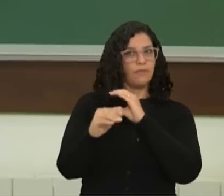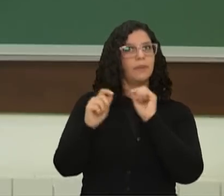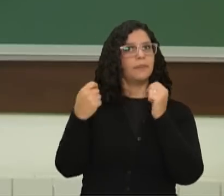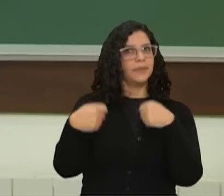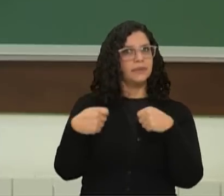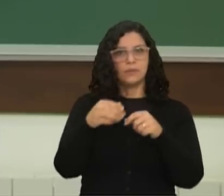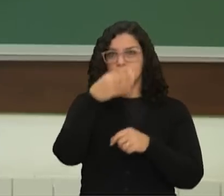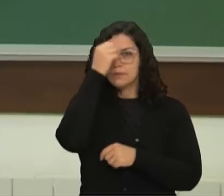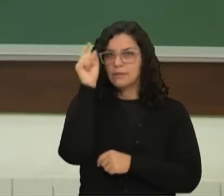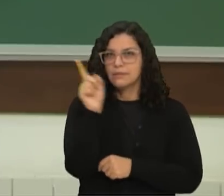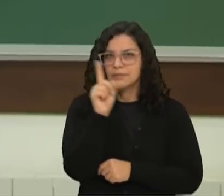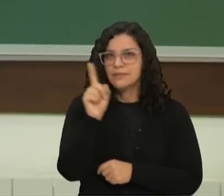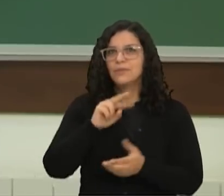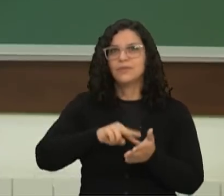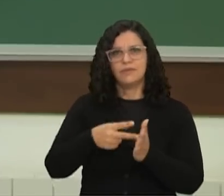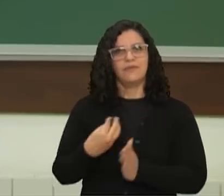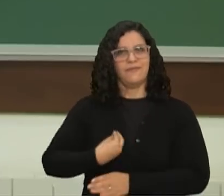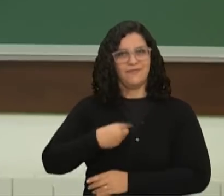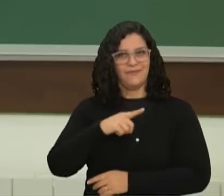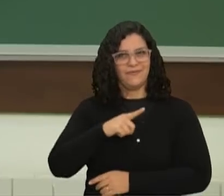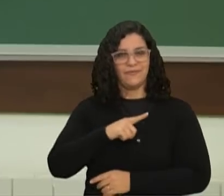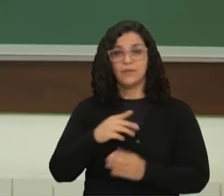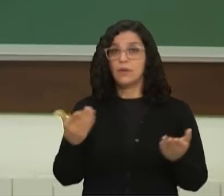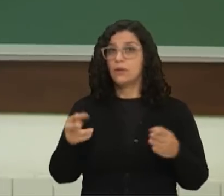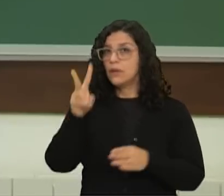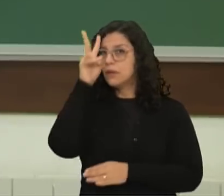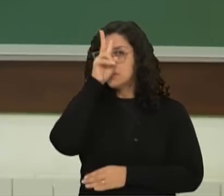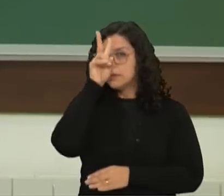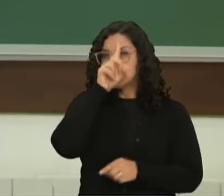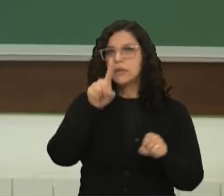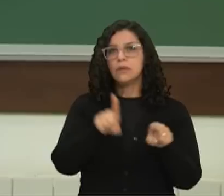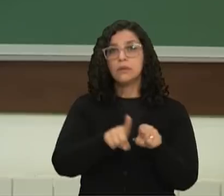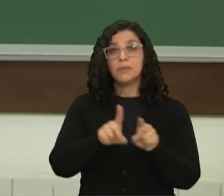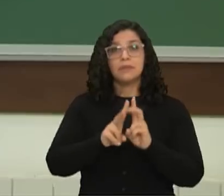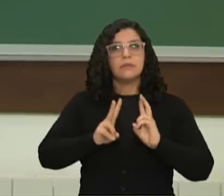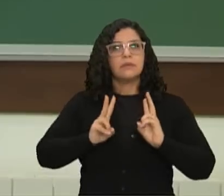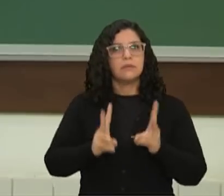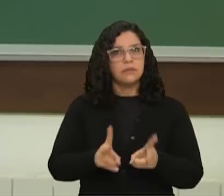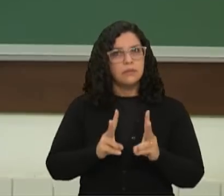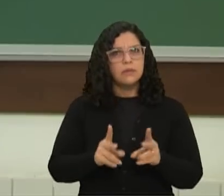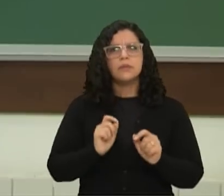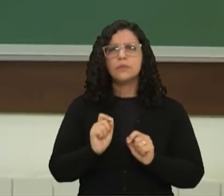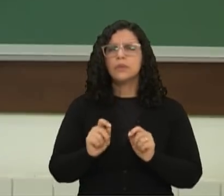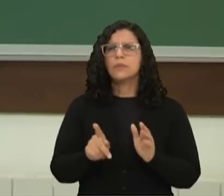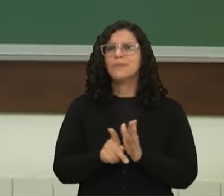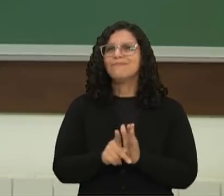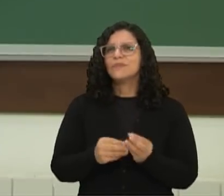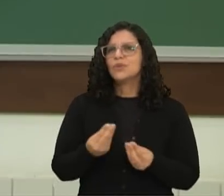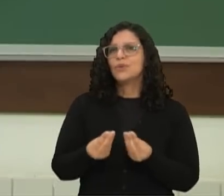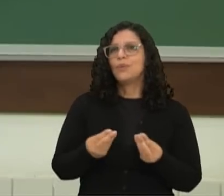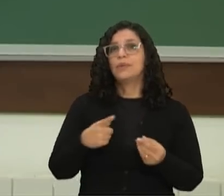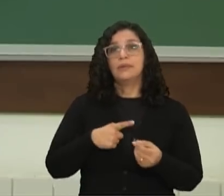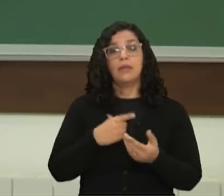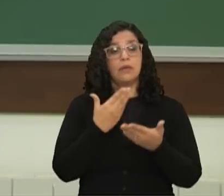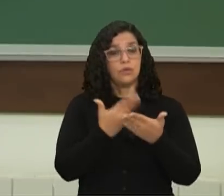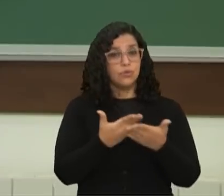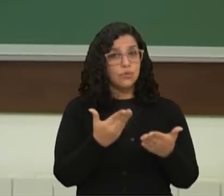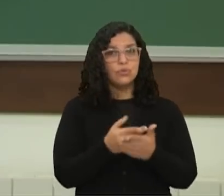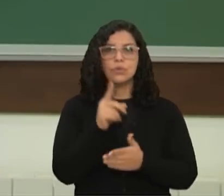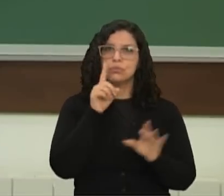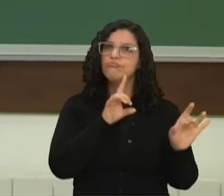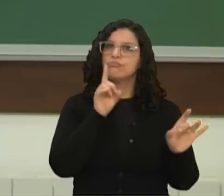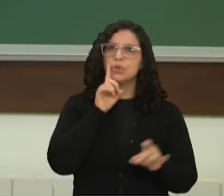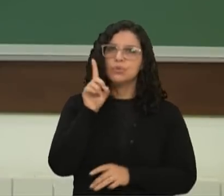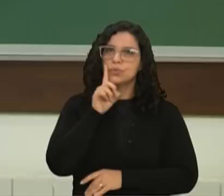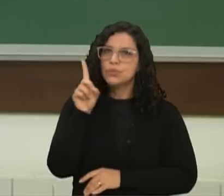aí você garante a sua presença nessa aula. Lembrando, gente, de manter sempre, uma rotina de estudos,